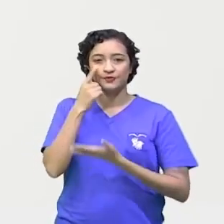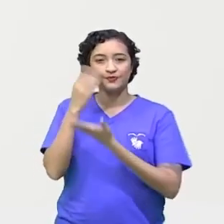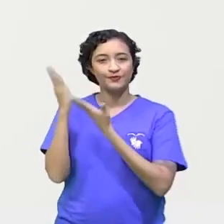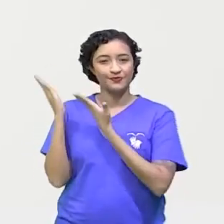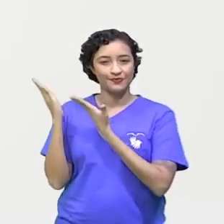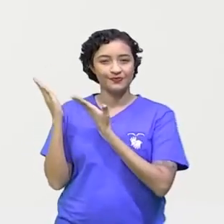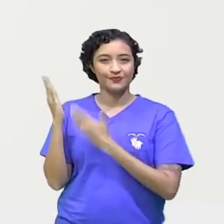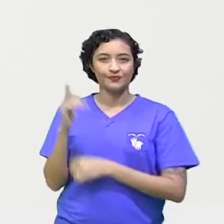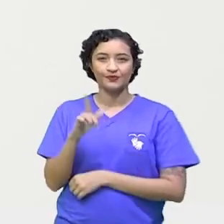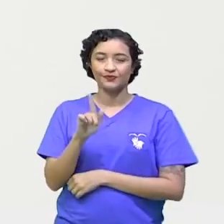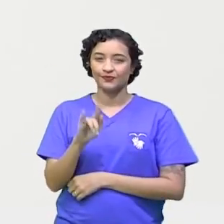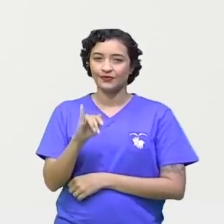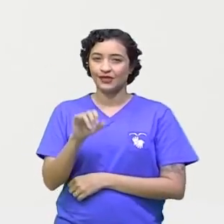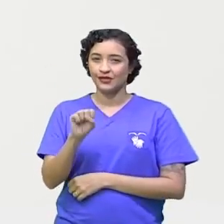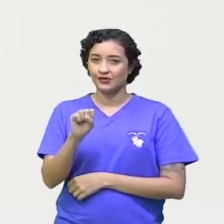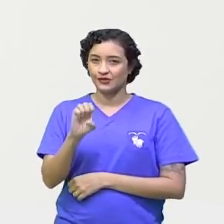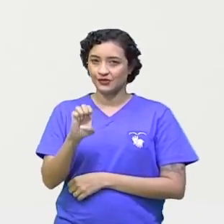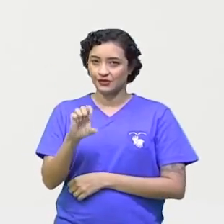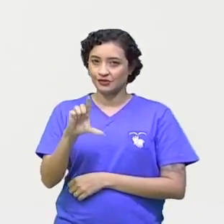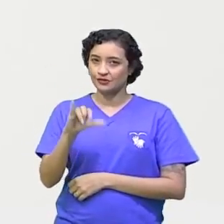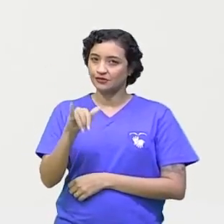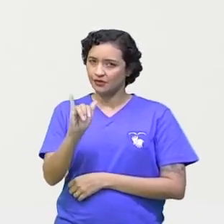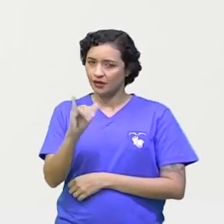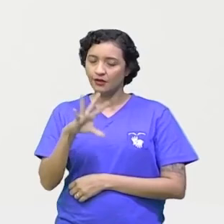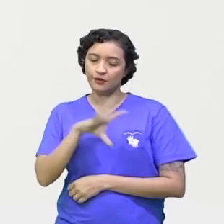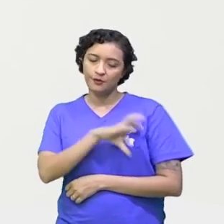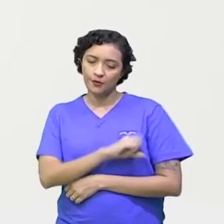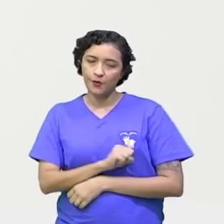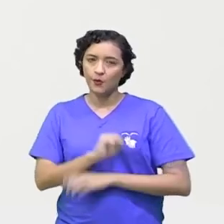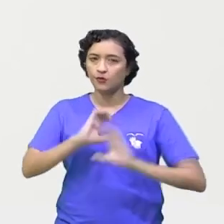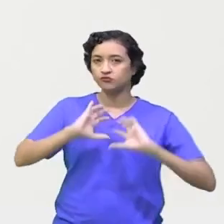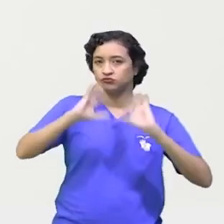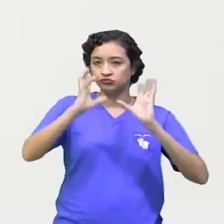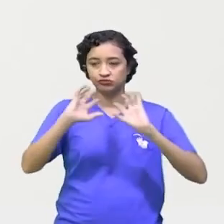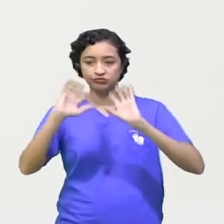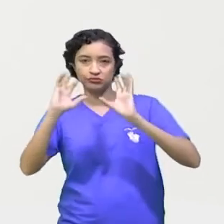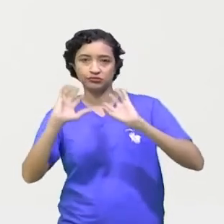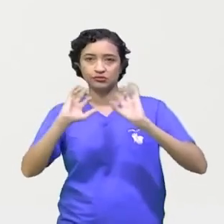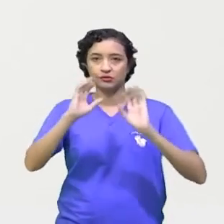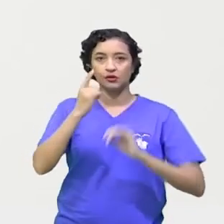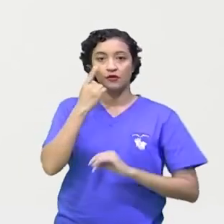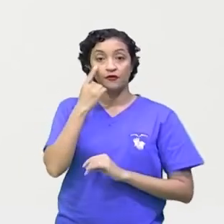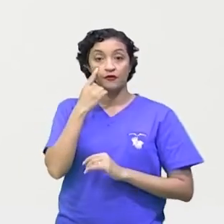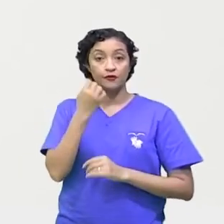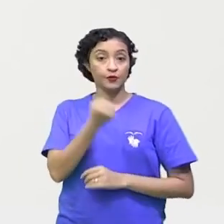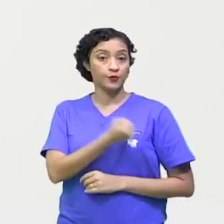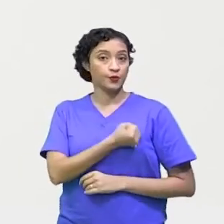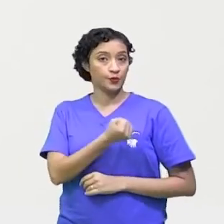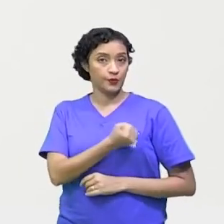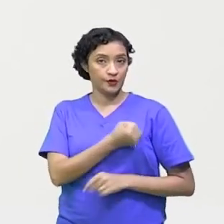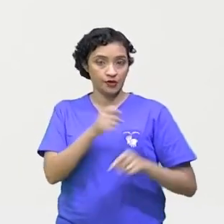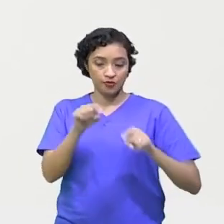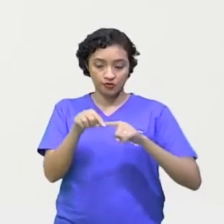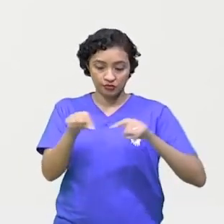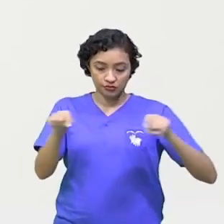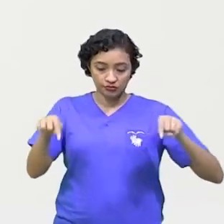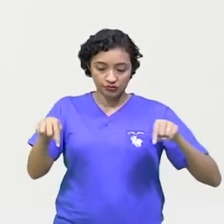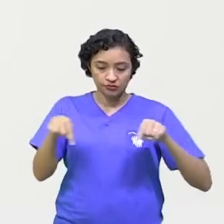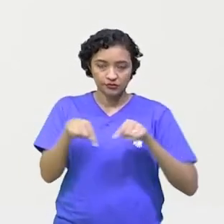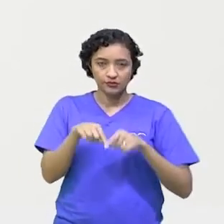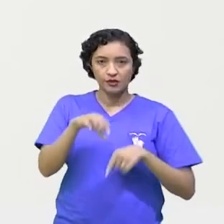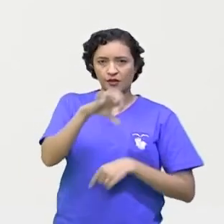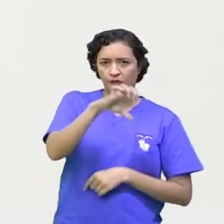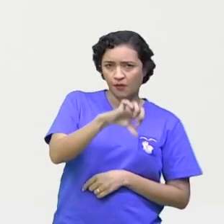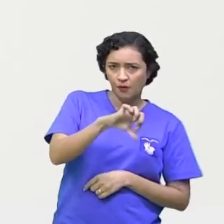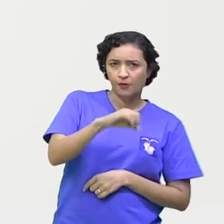Gisele gosta de jogar vôlei em uma quadra com as seguintes dimensões. Então, observe que a quadra tem várias dimensões, né? 9,